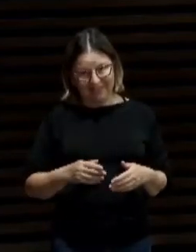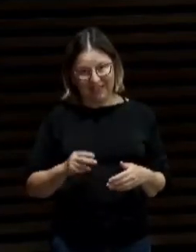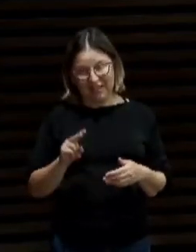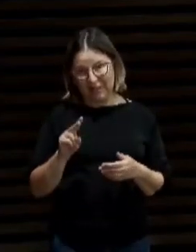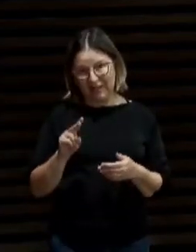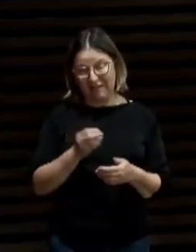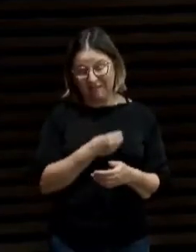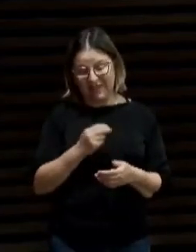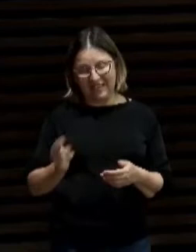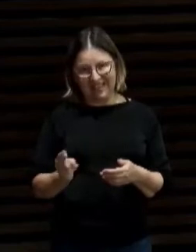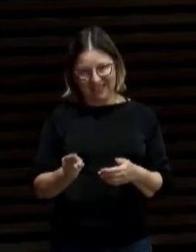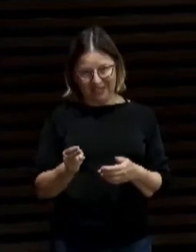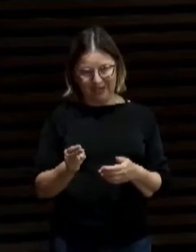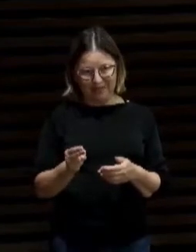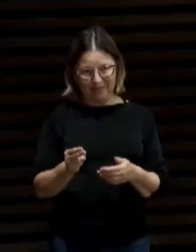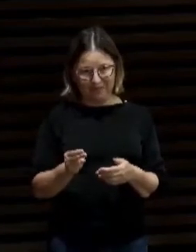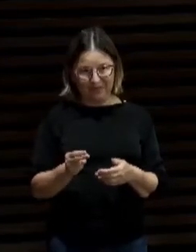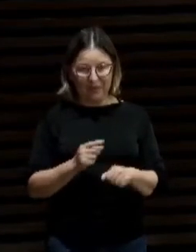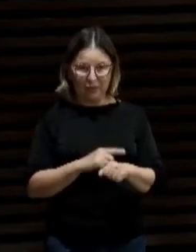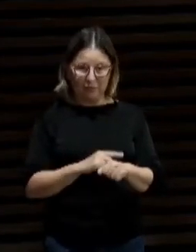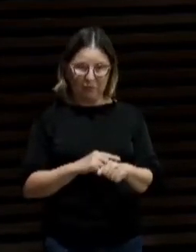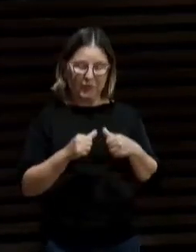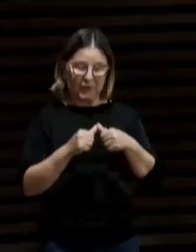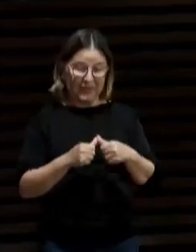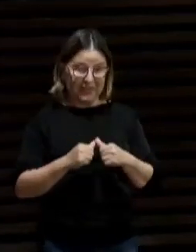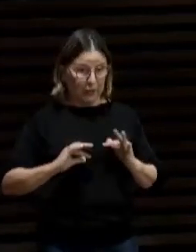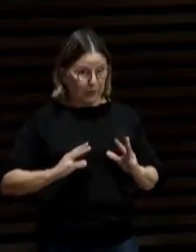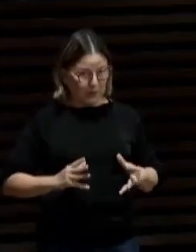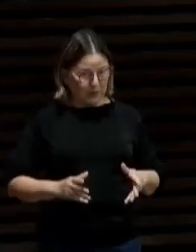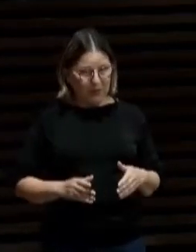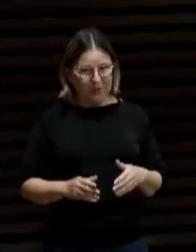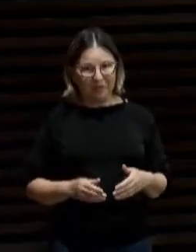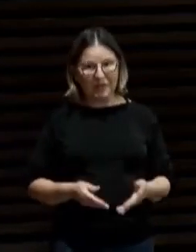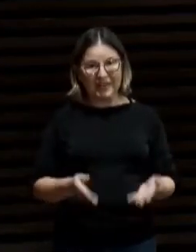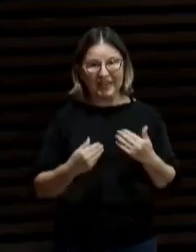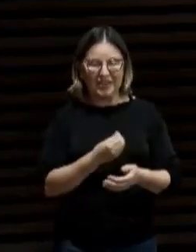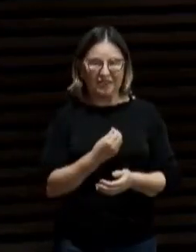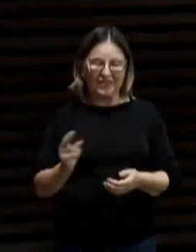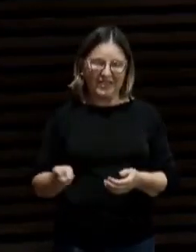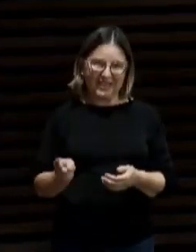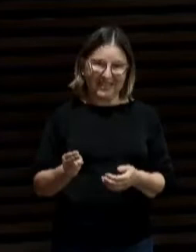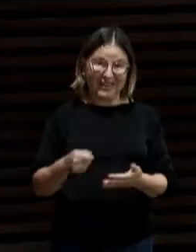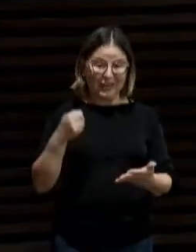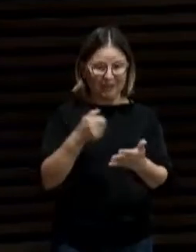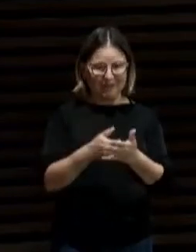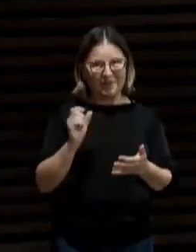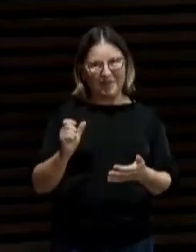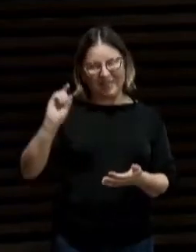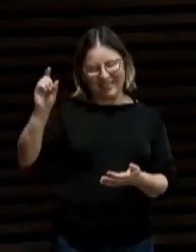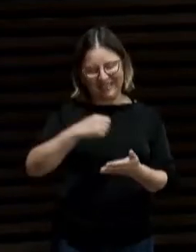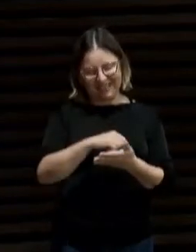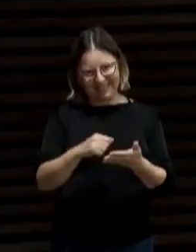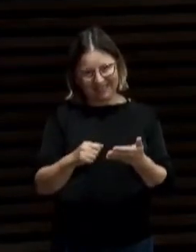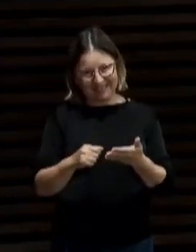se revestir de incorruptibilidade, e o que é mortal se revestir de imortalidade, então se cumprirá a palavra que está